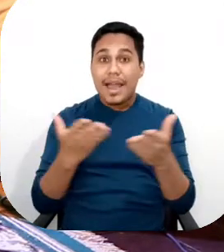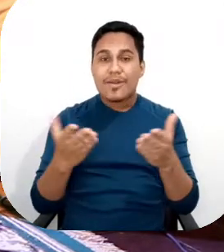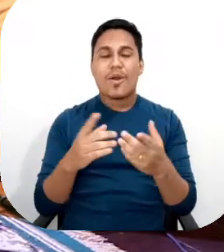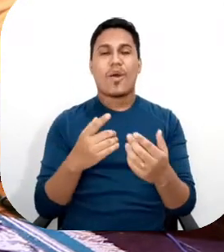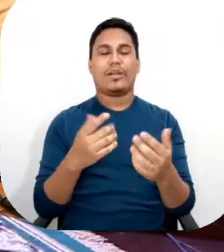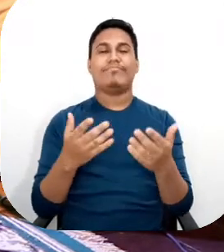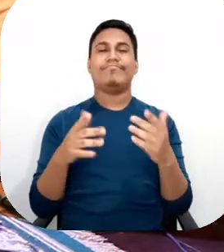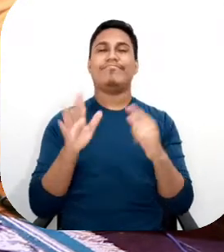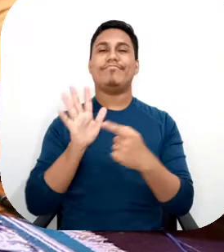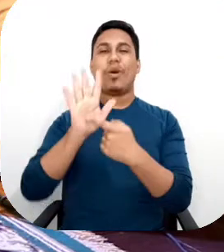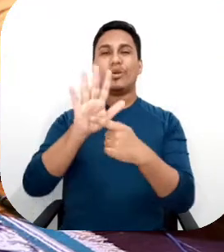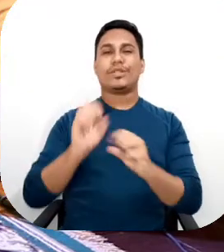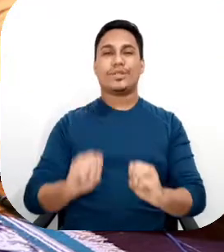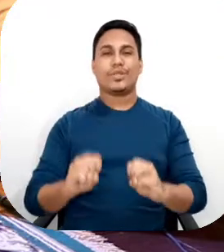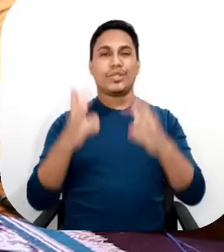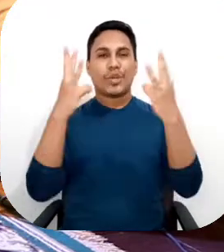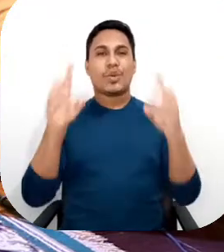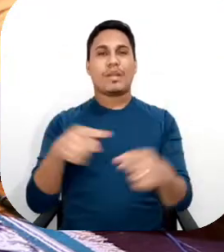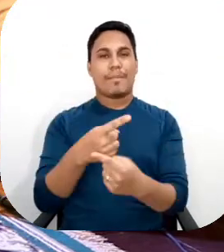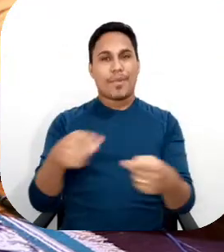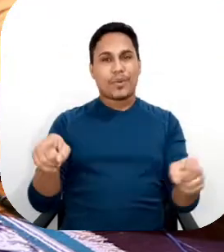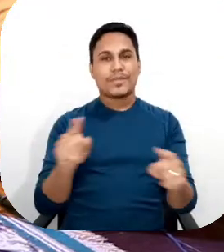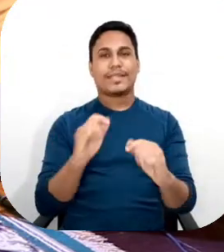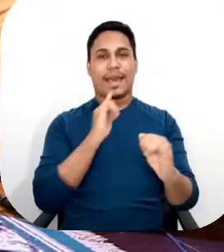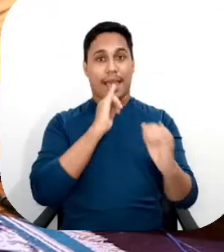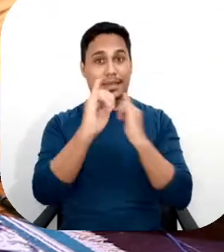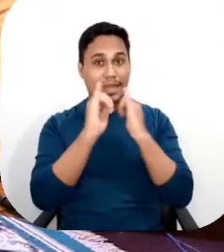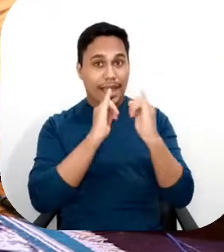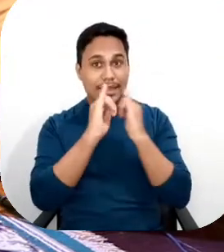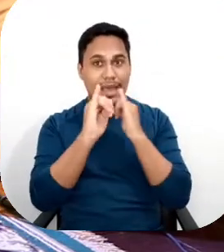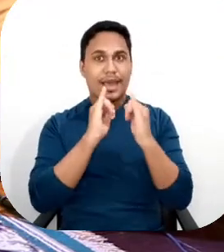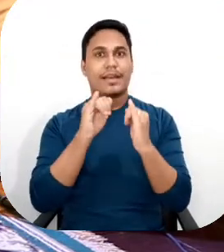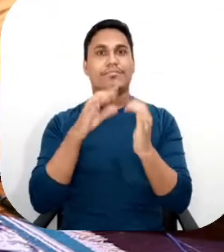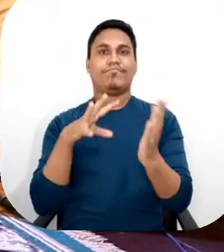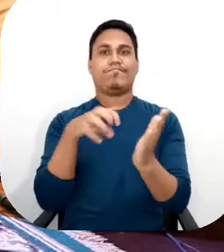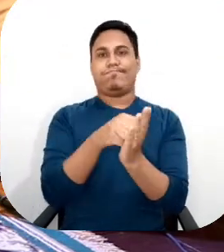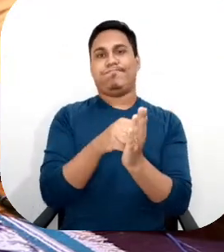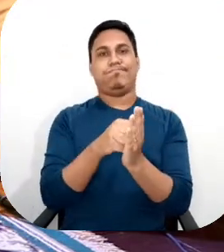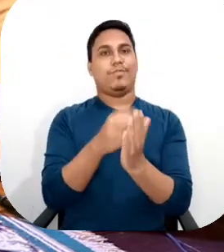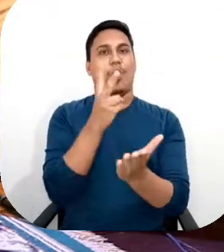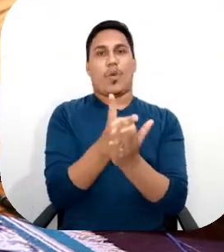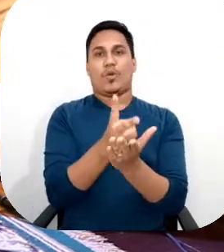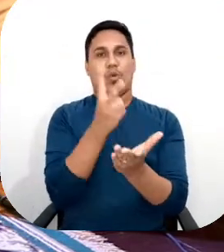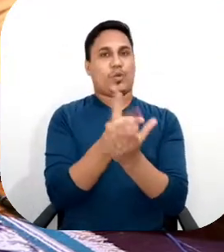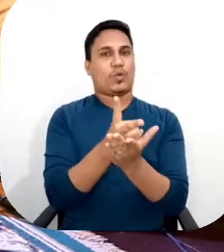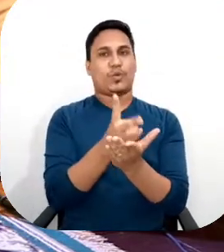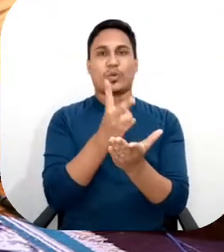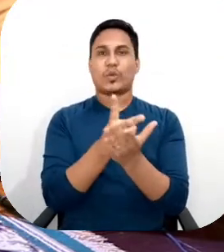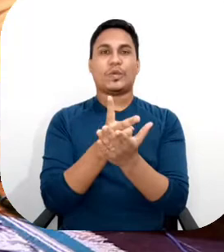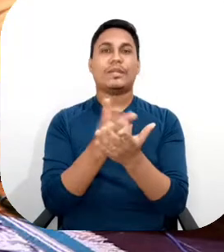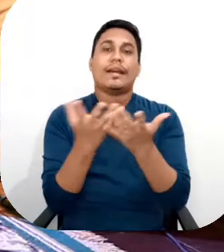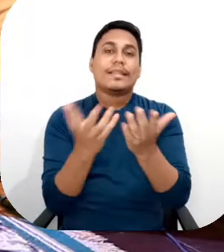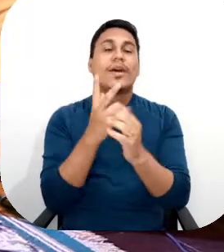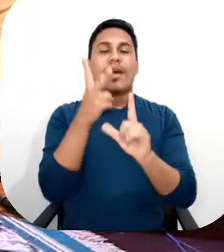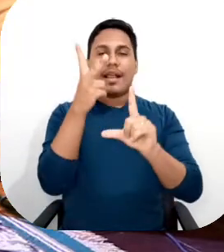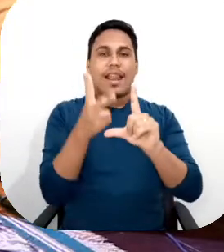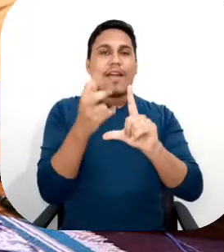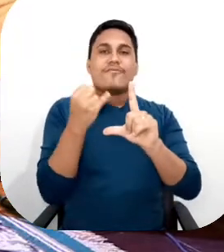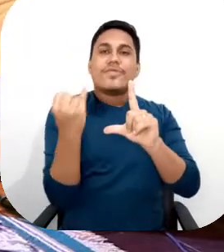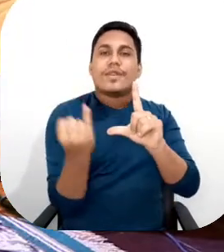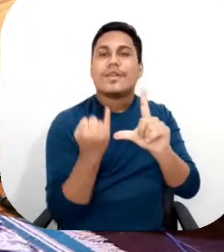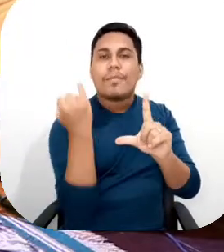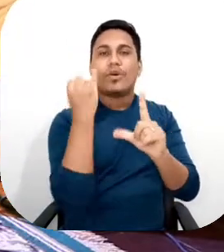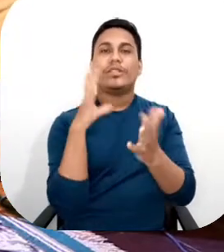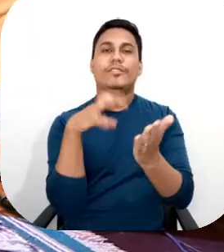quando a gente está dialogando muito sobre essas coisas da internet, né, as coisas precisam estar registradas. E é muito importante as lives e tudo mais para a